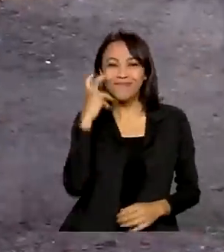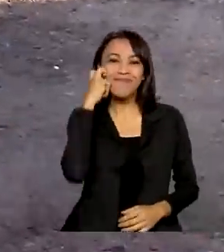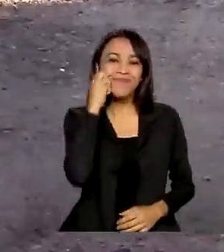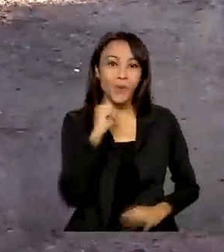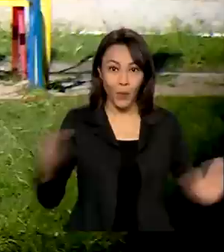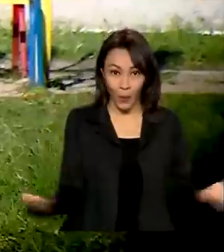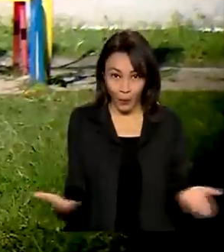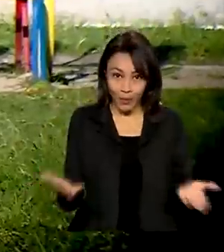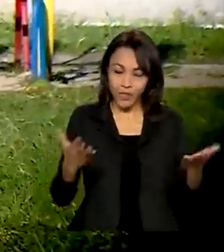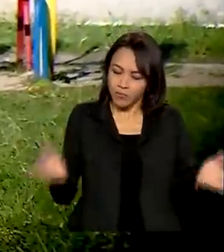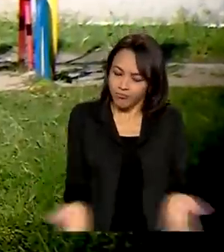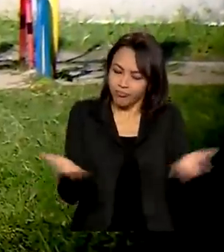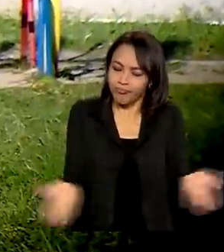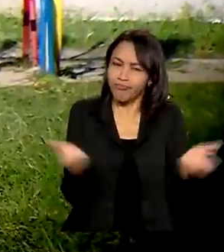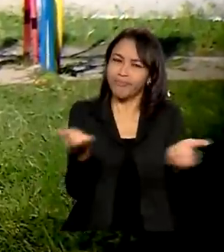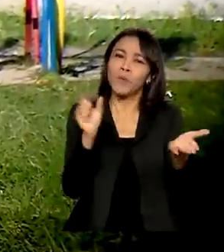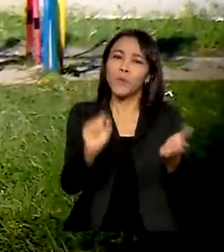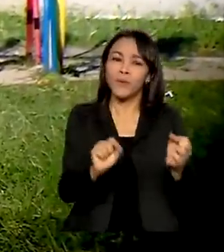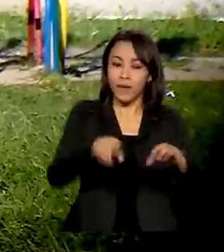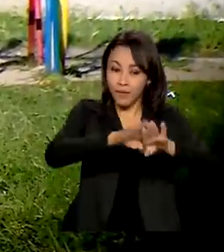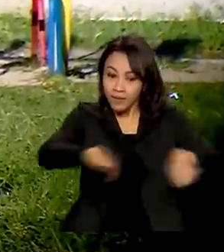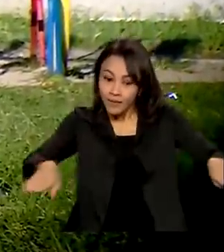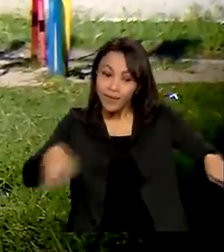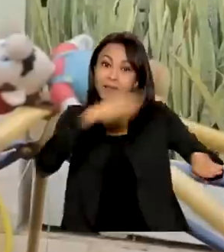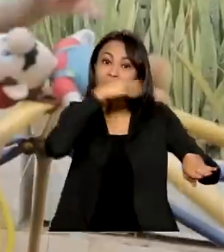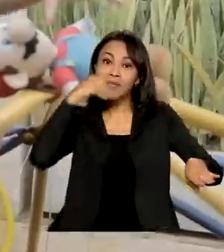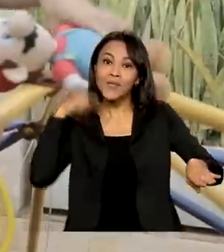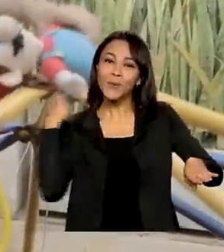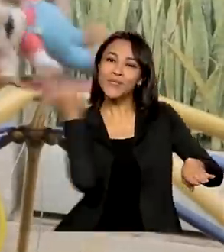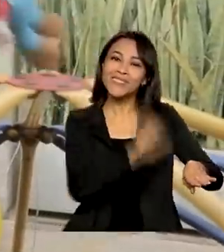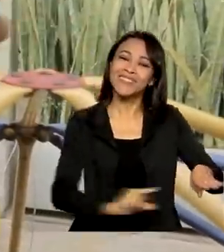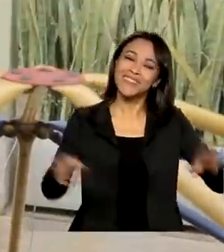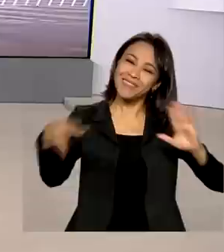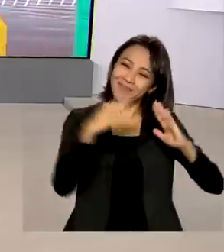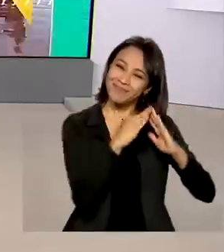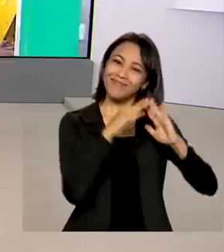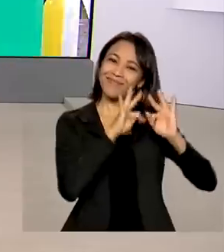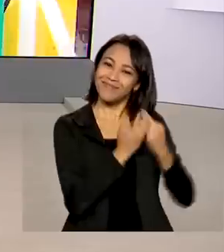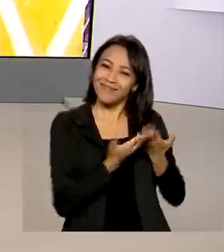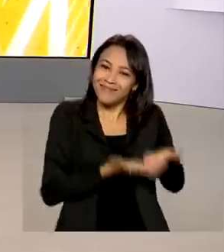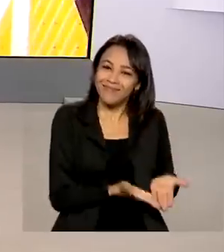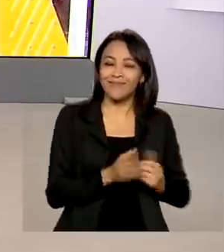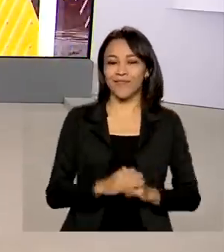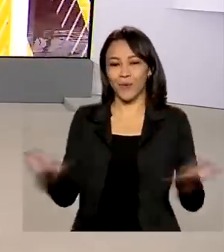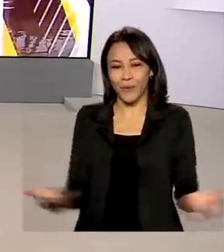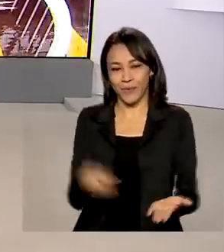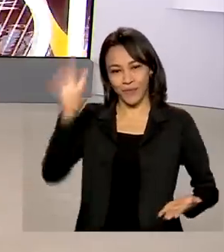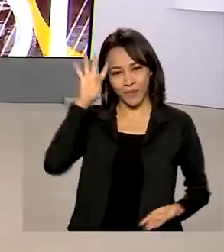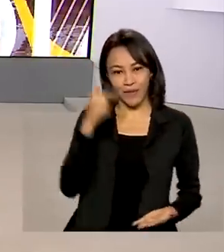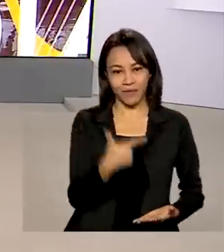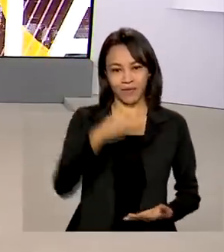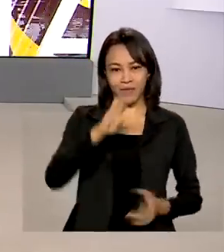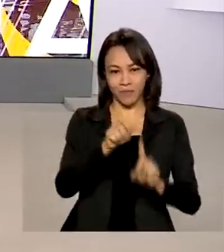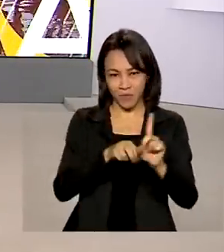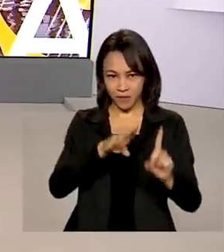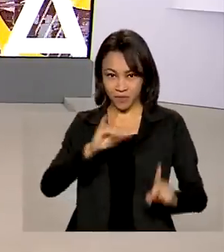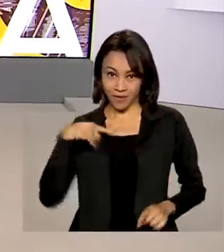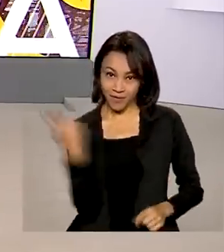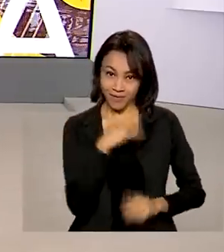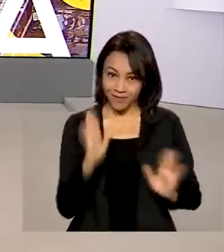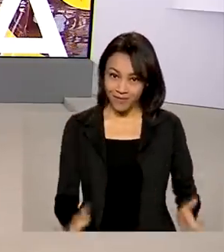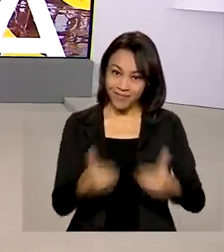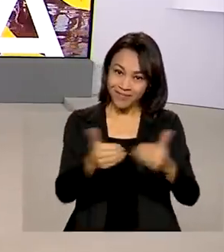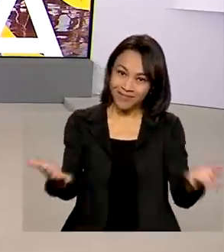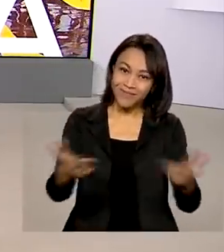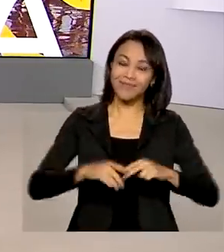hoje uma campanha para incentivar que crianças e adolescentes consigam um lar. Quarta-feira, 25 de maio, o Brasil em Dia já